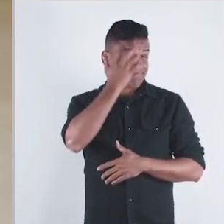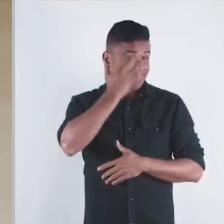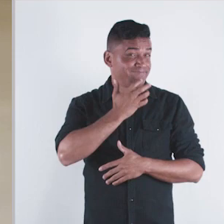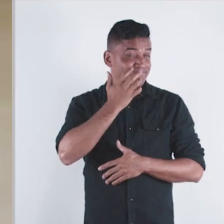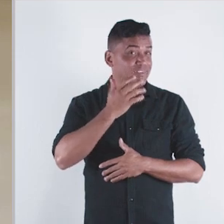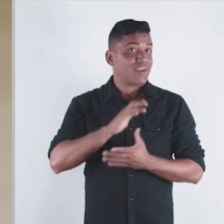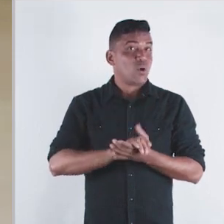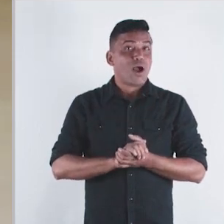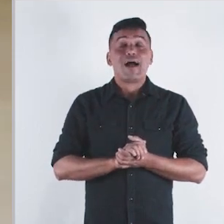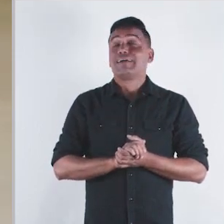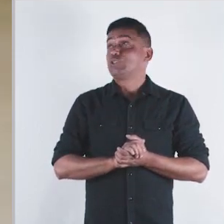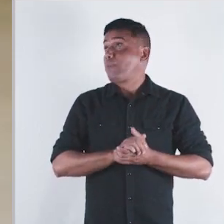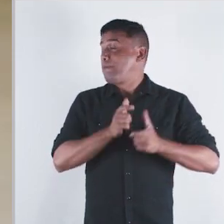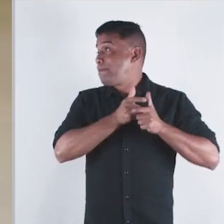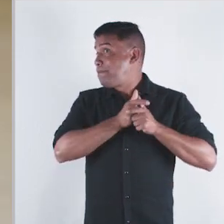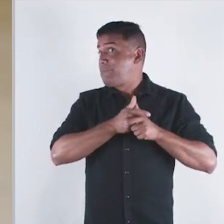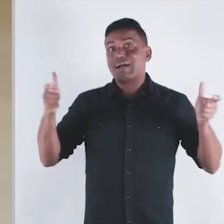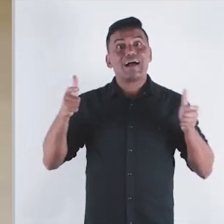portal,